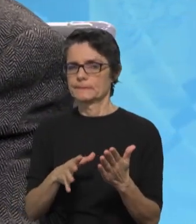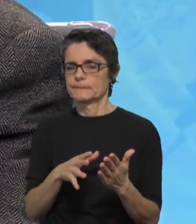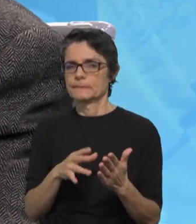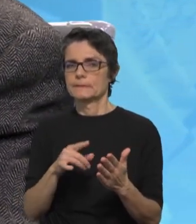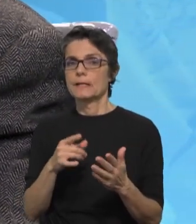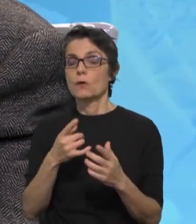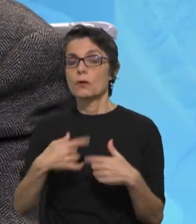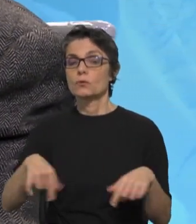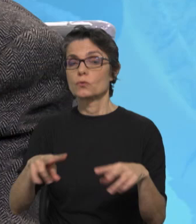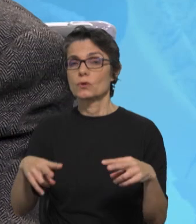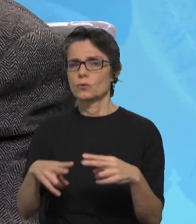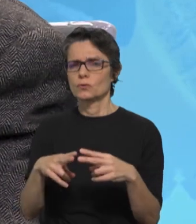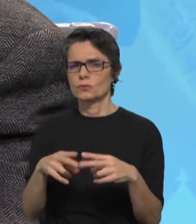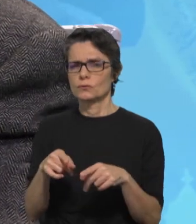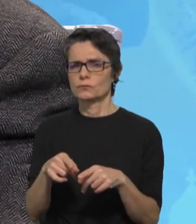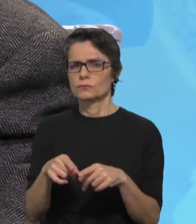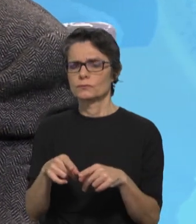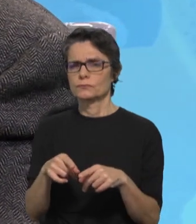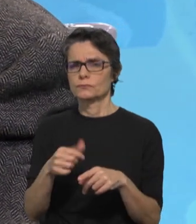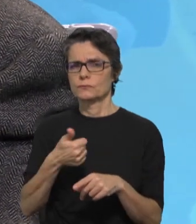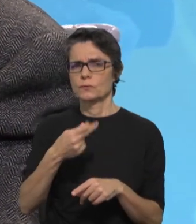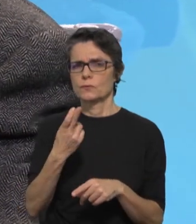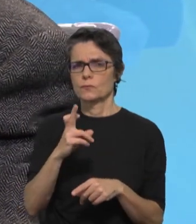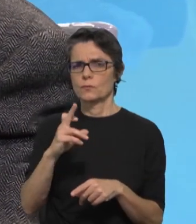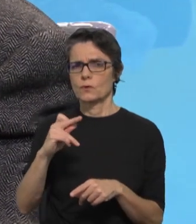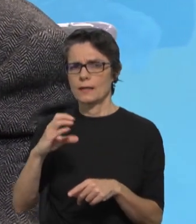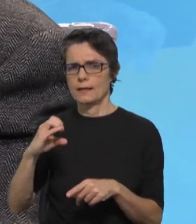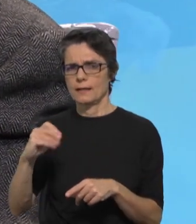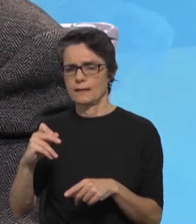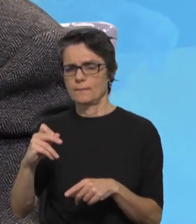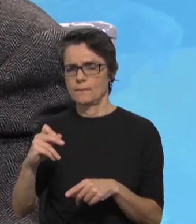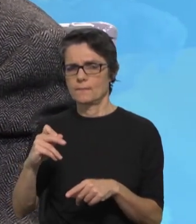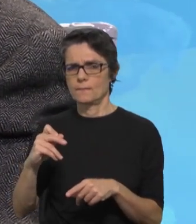rodízio, na buraca,